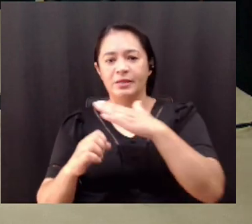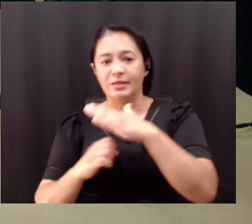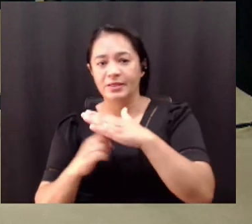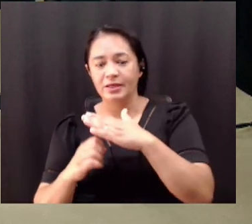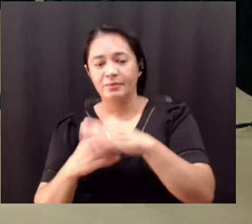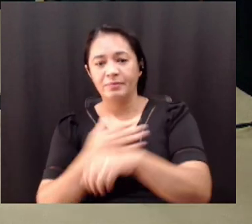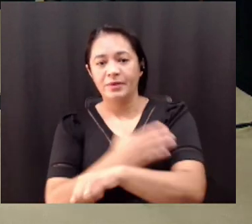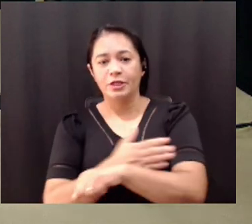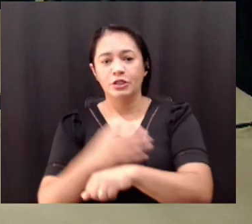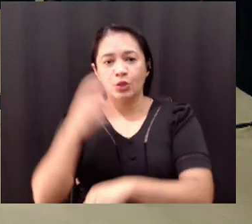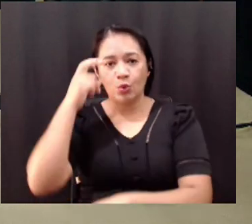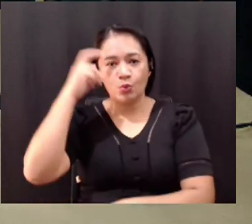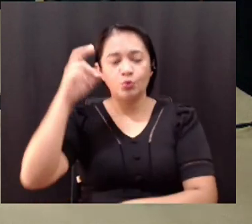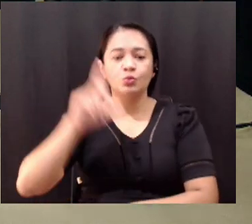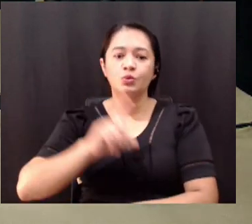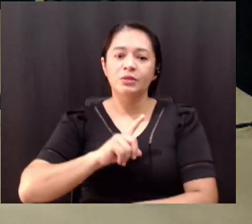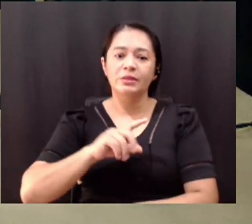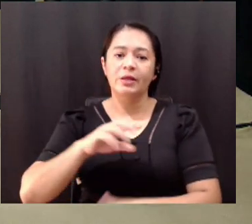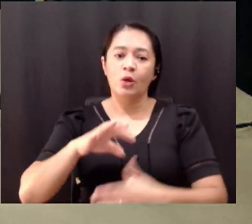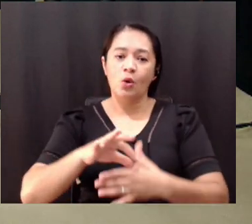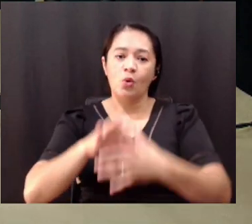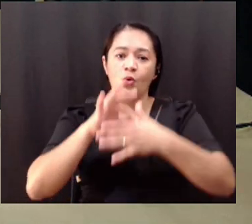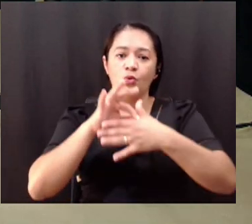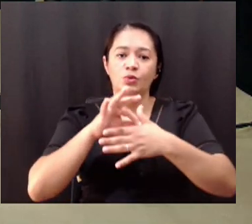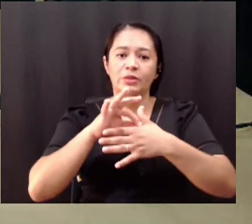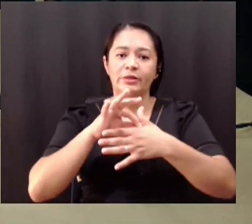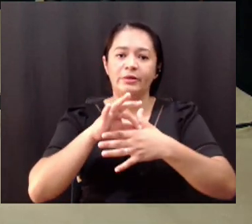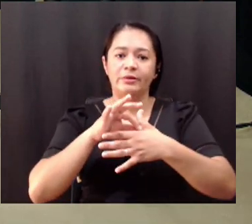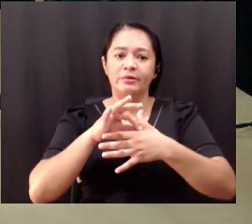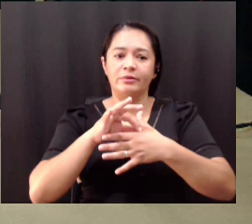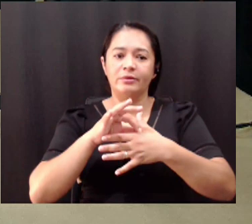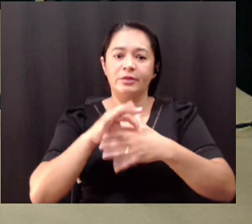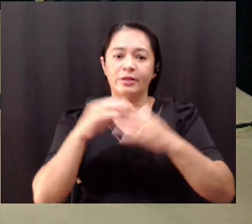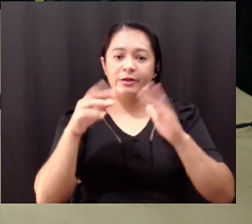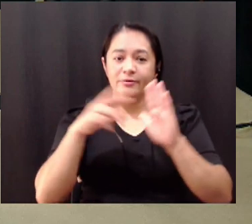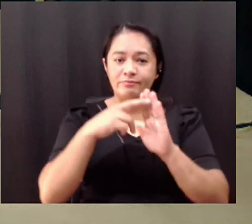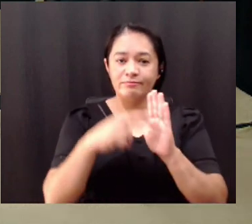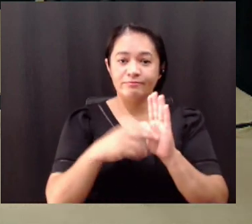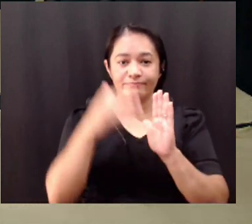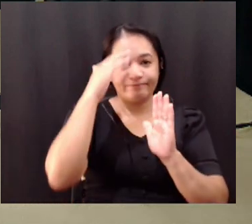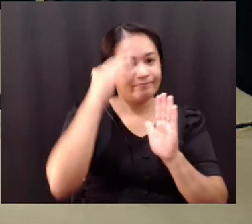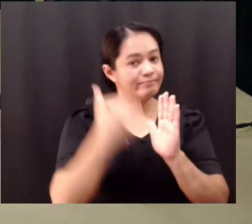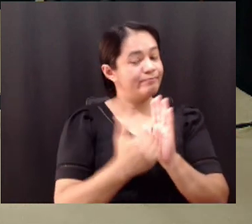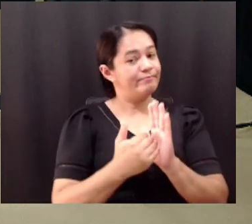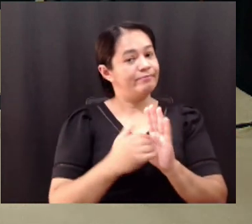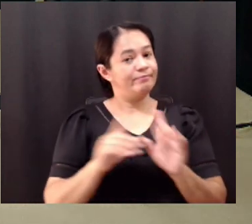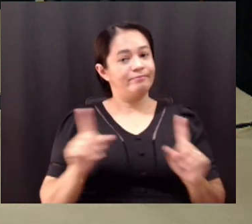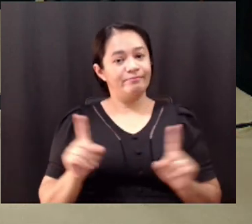não lidera de acordo com as normas, e aí acaba